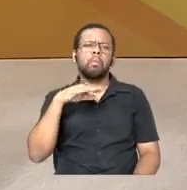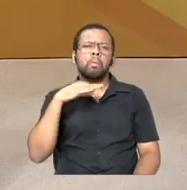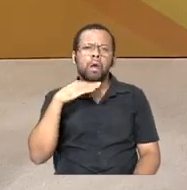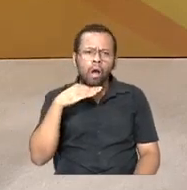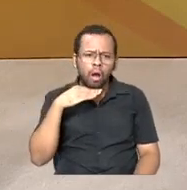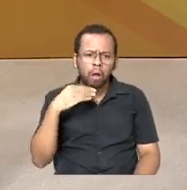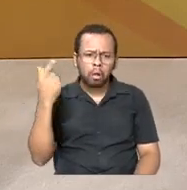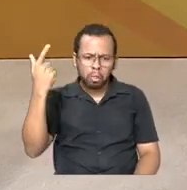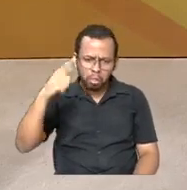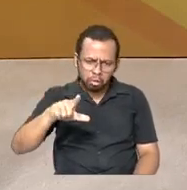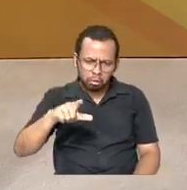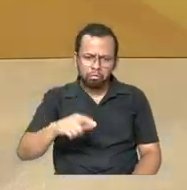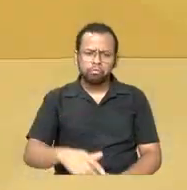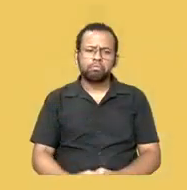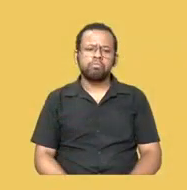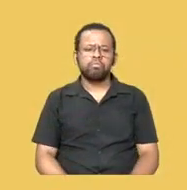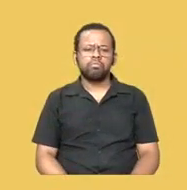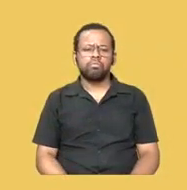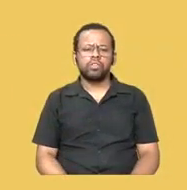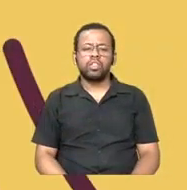caído mais uma vez